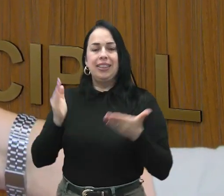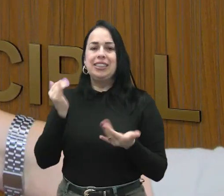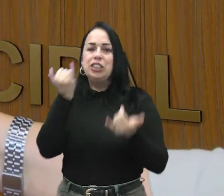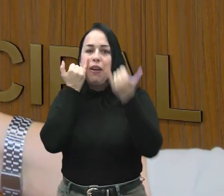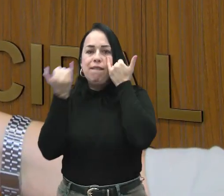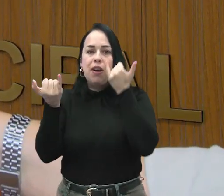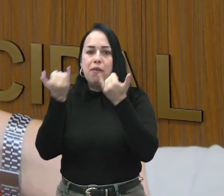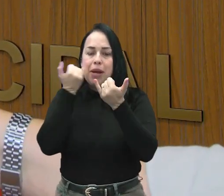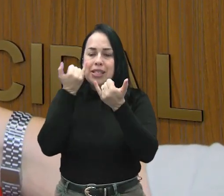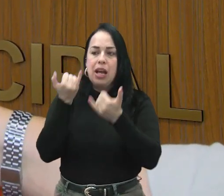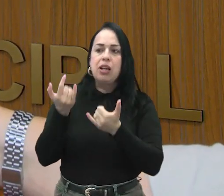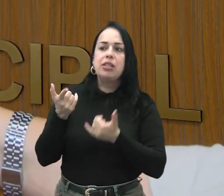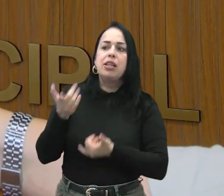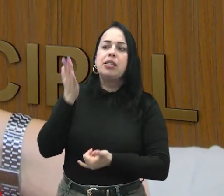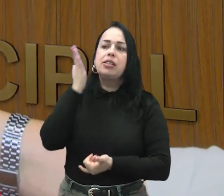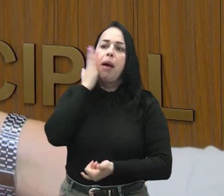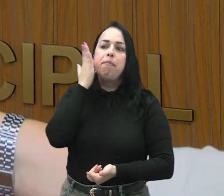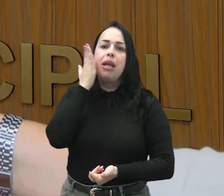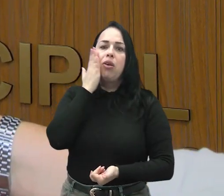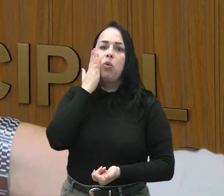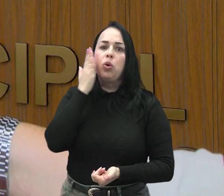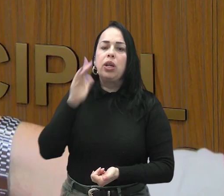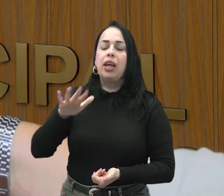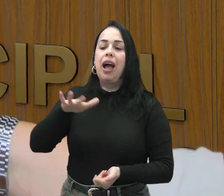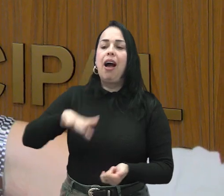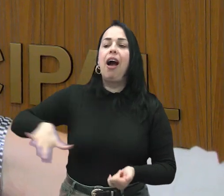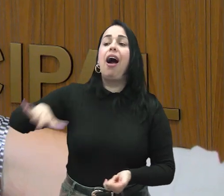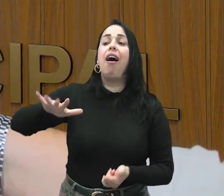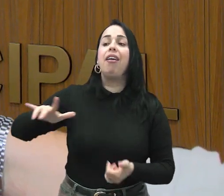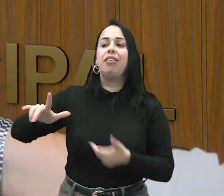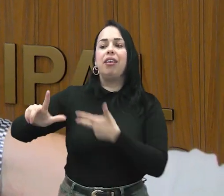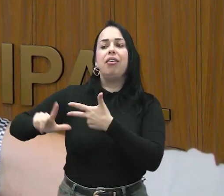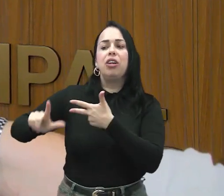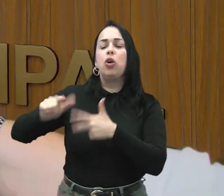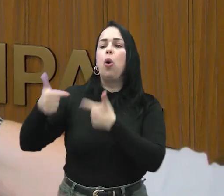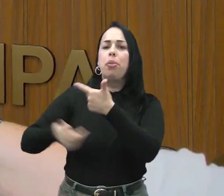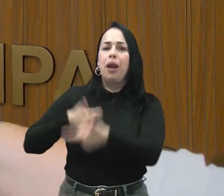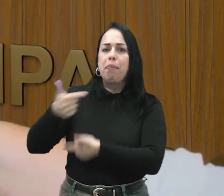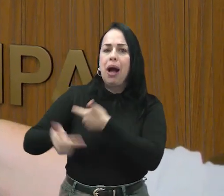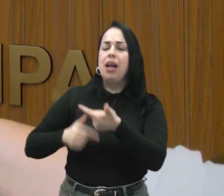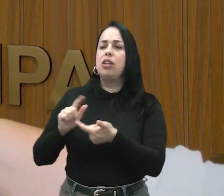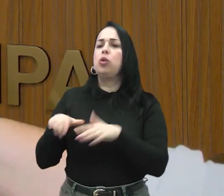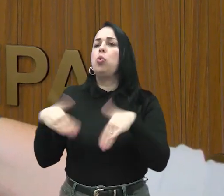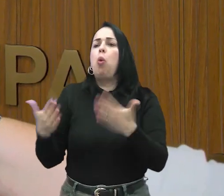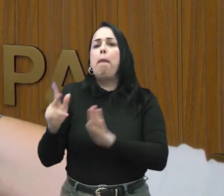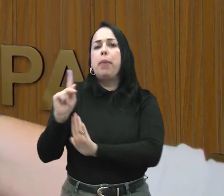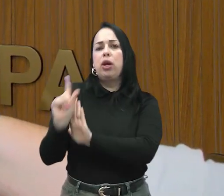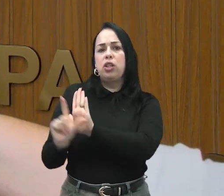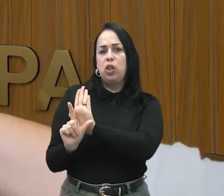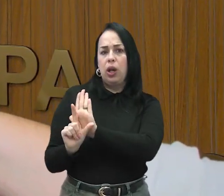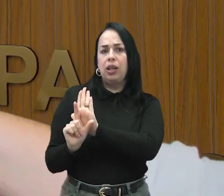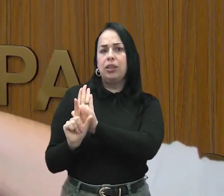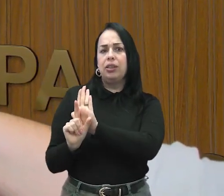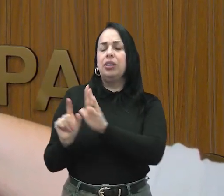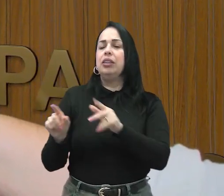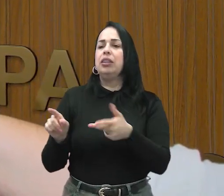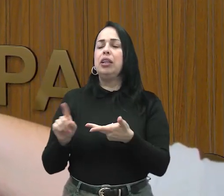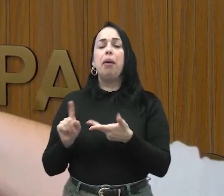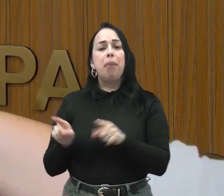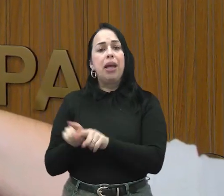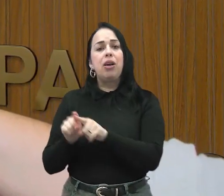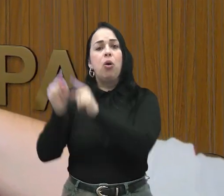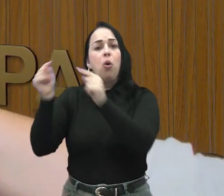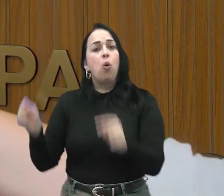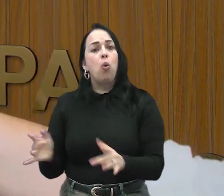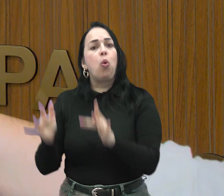de como é que eles enxergam o legislativo lá, como eles trabalham projetos de leis, relacionamento com